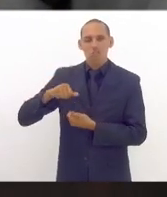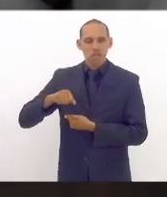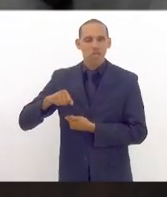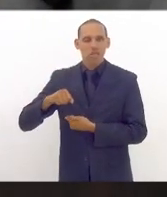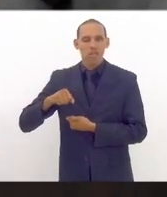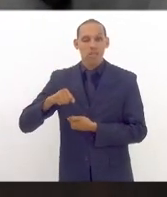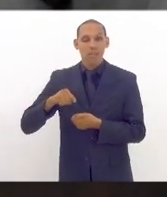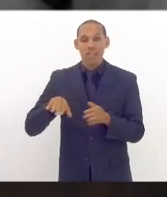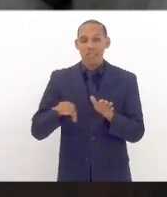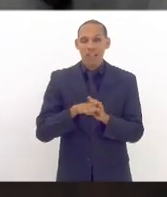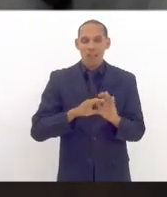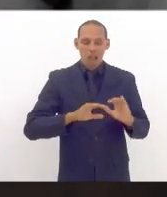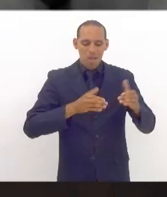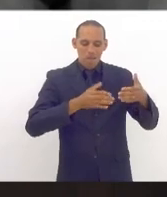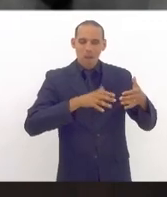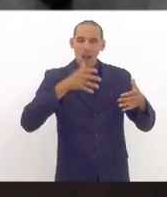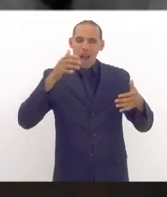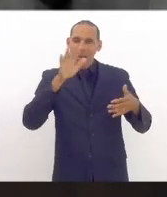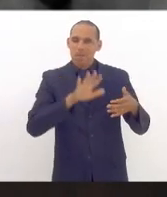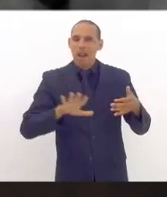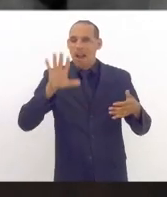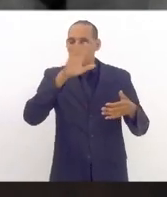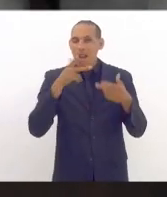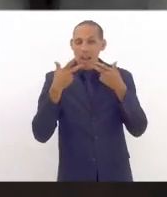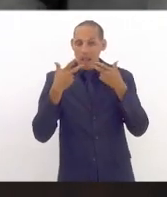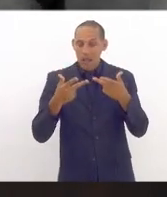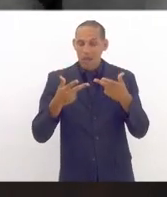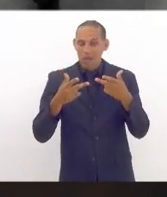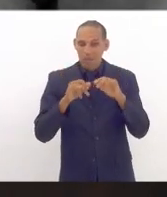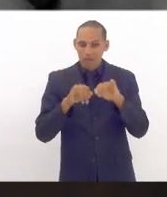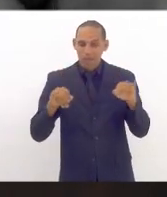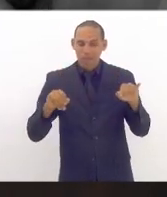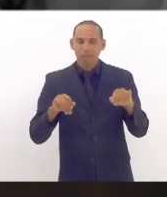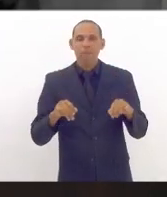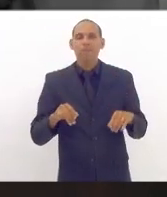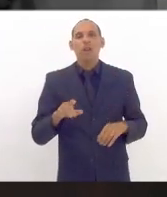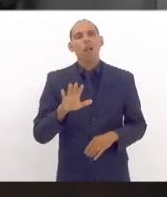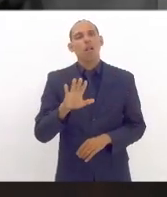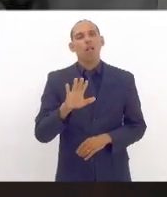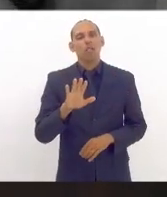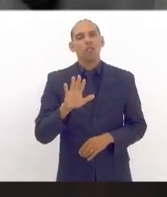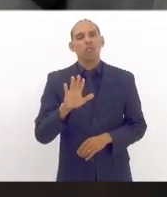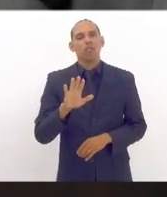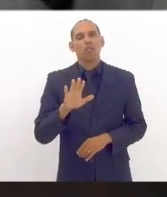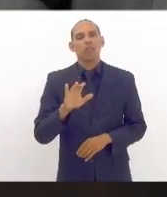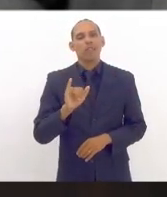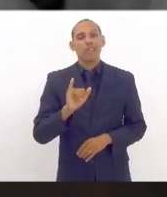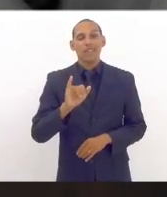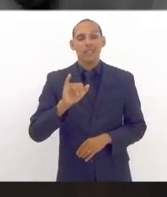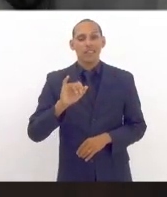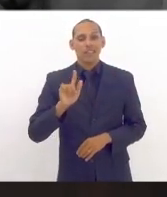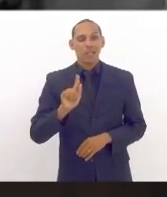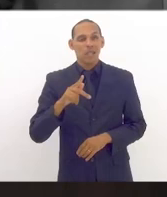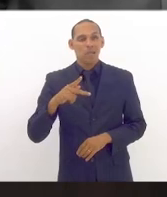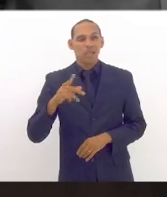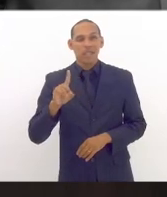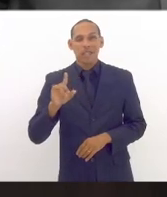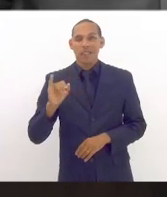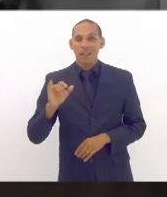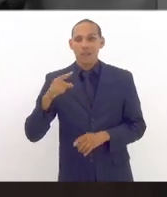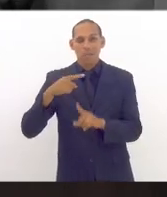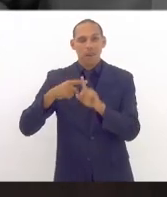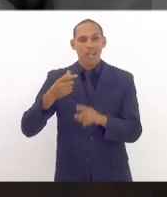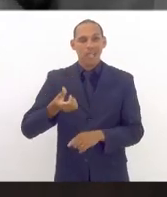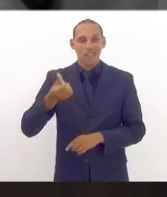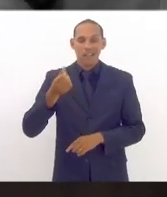para o Tesouro Nacional e disse o seguinte não dá para sergpdi + 6 os estados